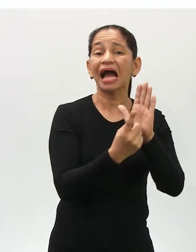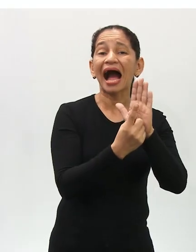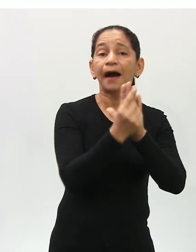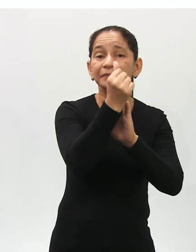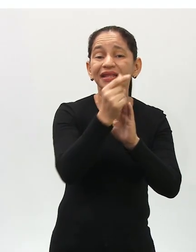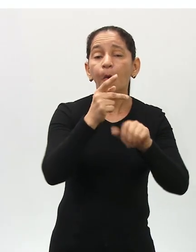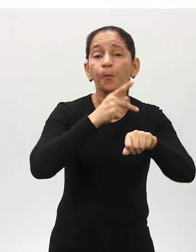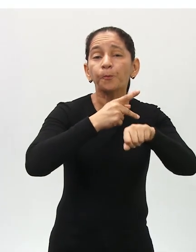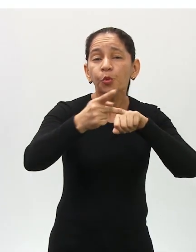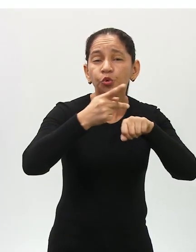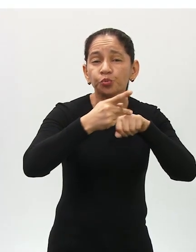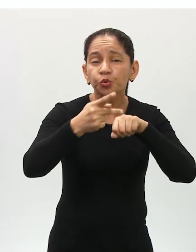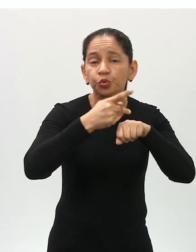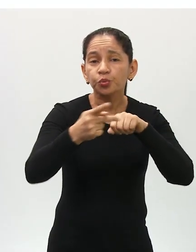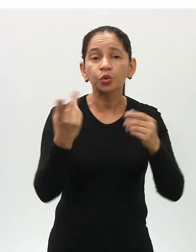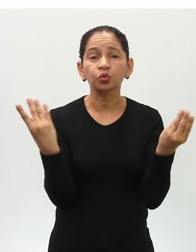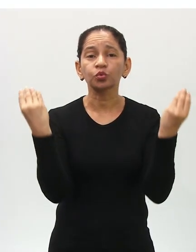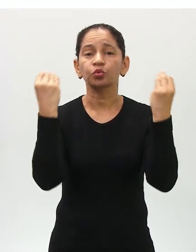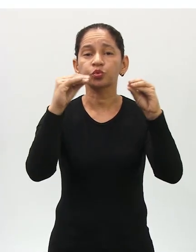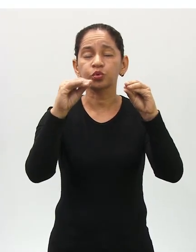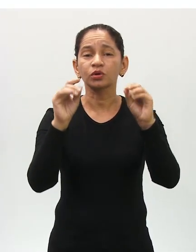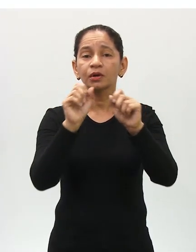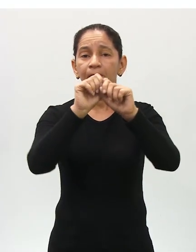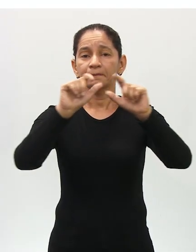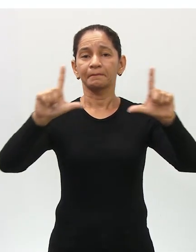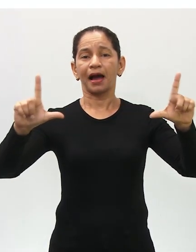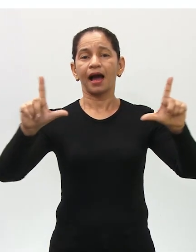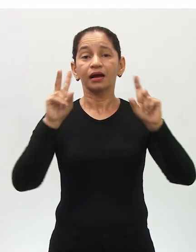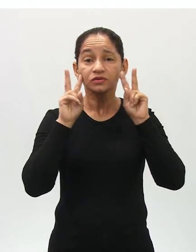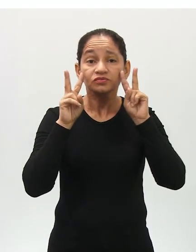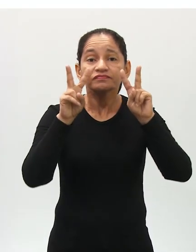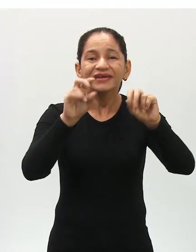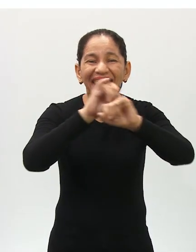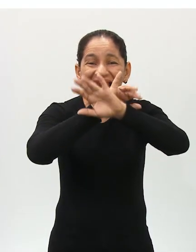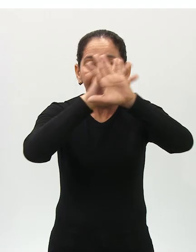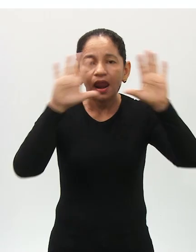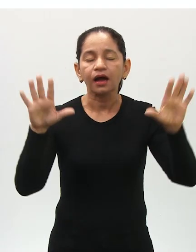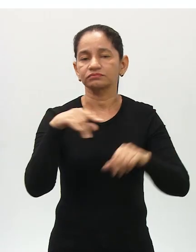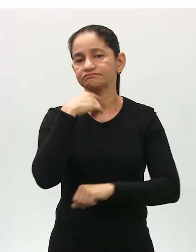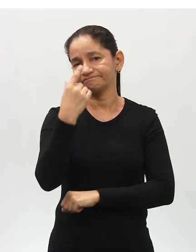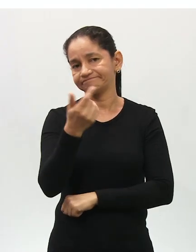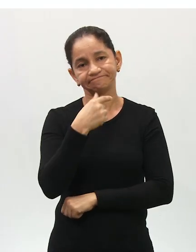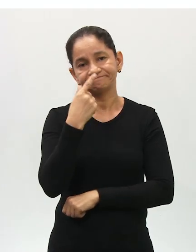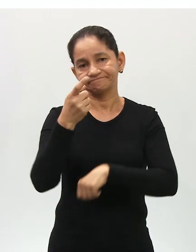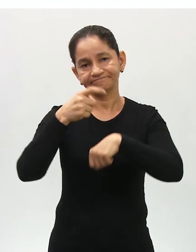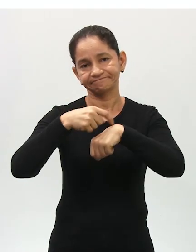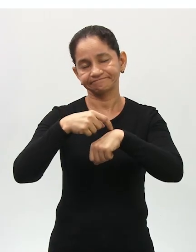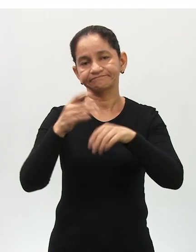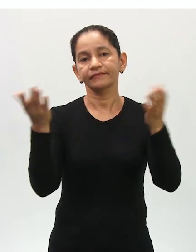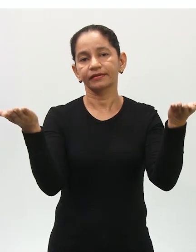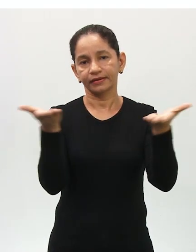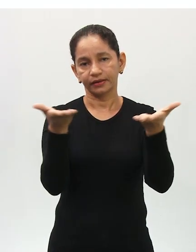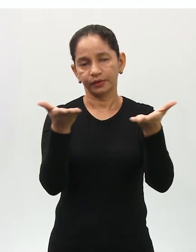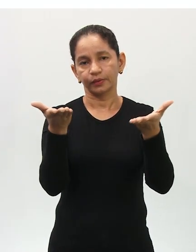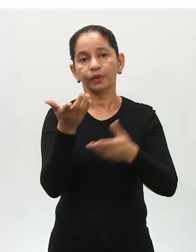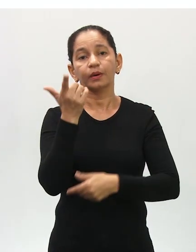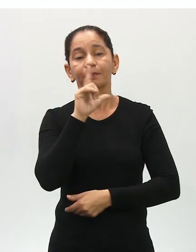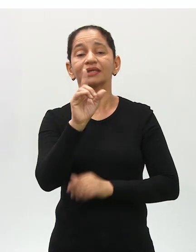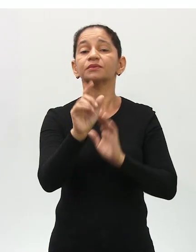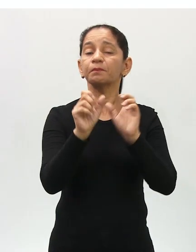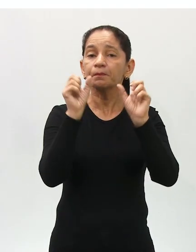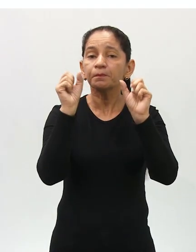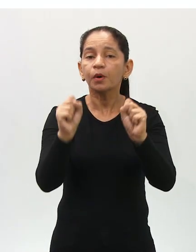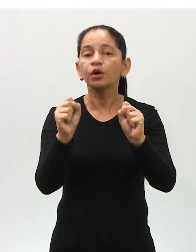receitas de capital. Então, eu não consegui colocar tudo no slide para ficar num tamanho bom para vocês, tá? Mas, então, a origem das